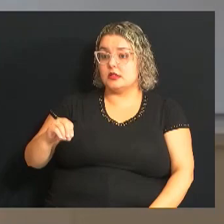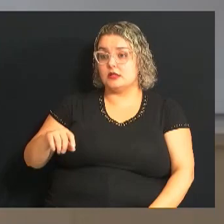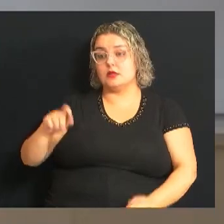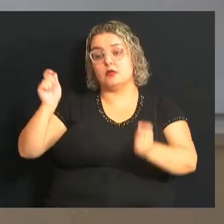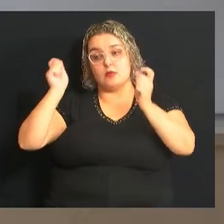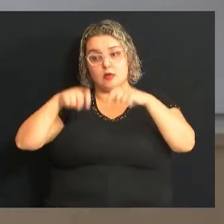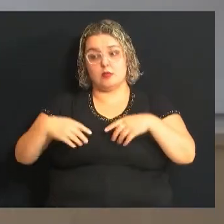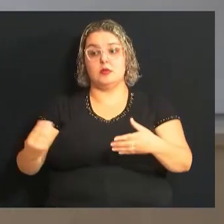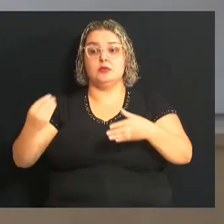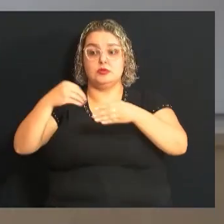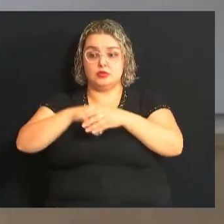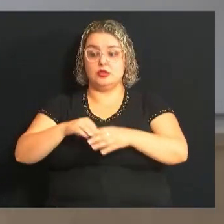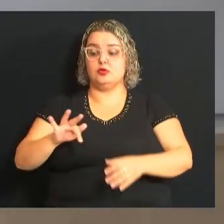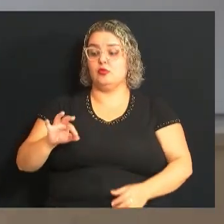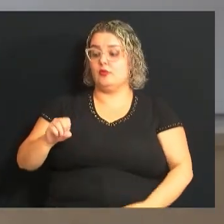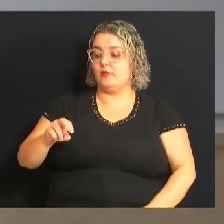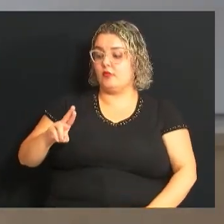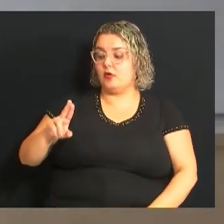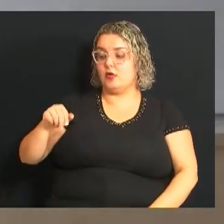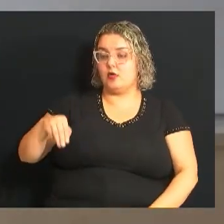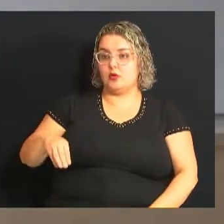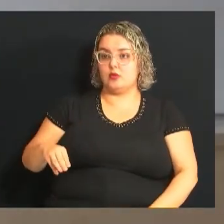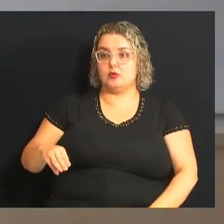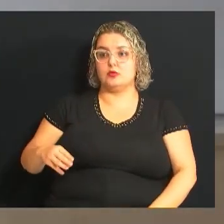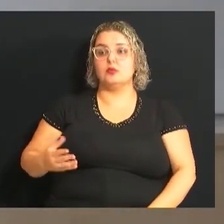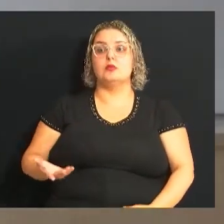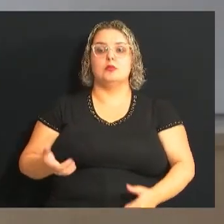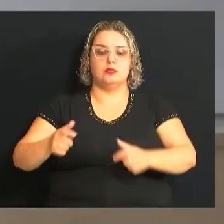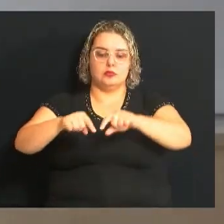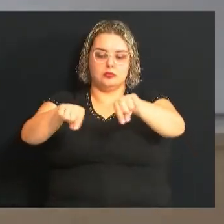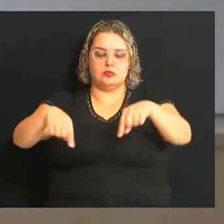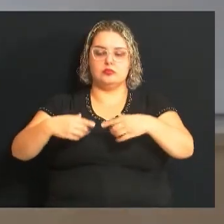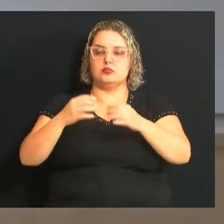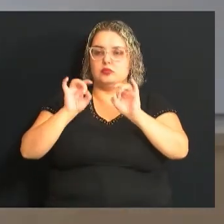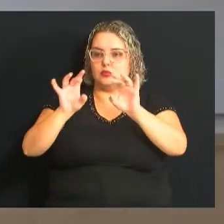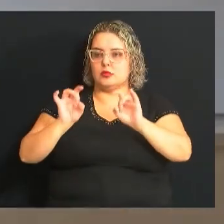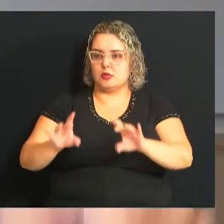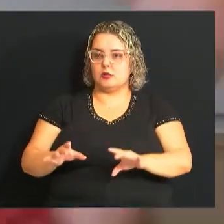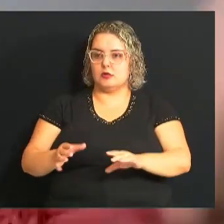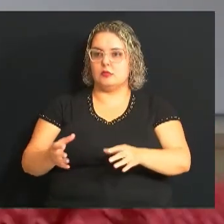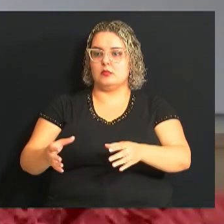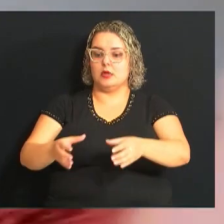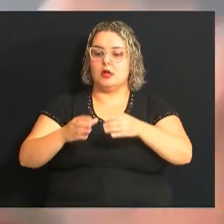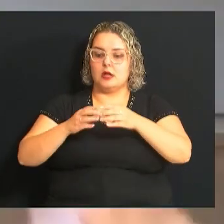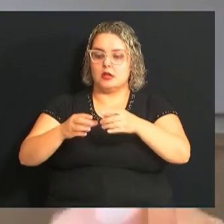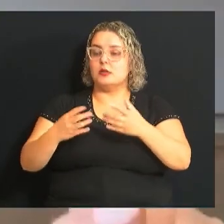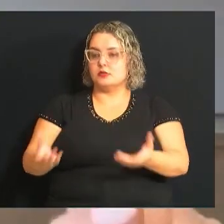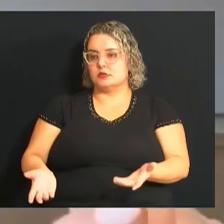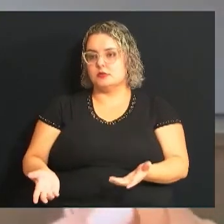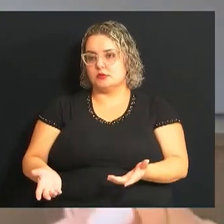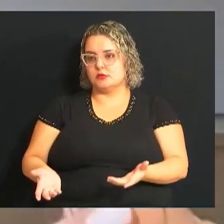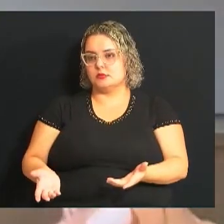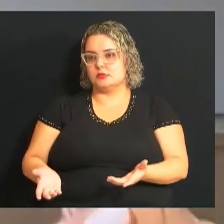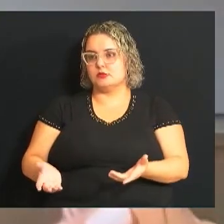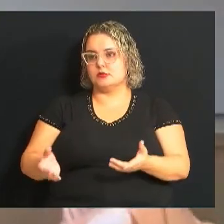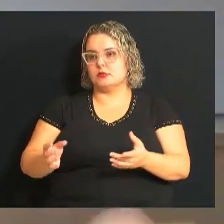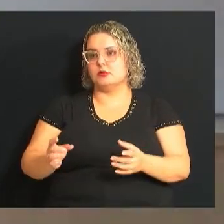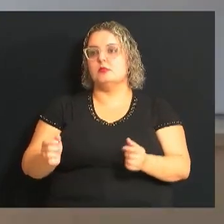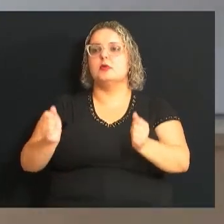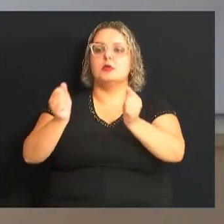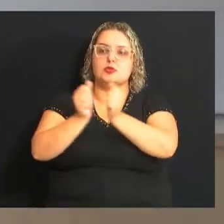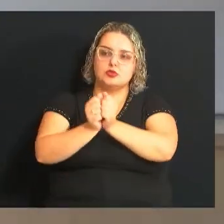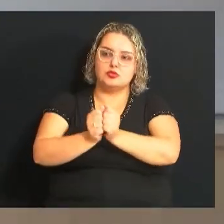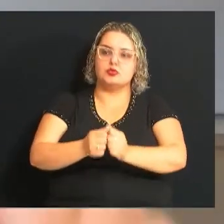dentro do fórum, haver um ambiente especial, uma sala, um lugar, para essa convivência, mesmo que seja acompanhada por uma terceira